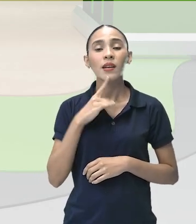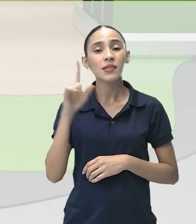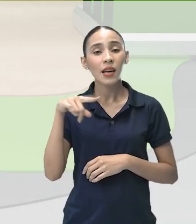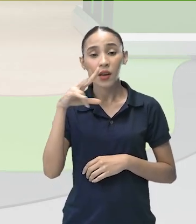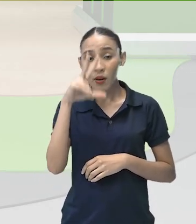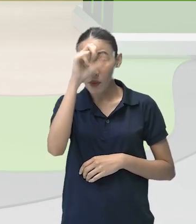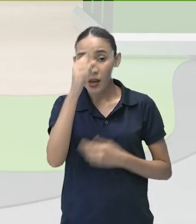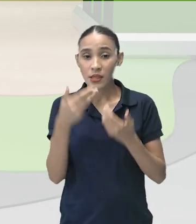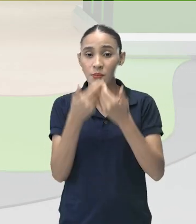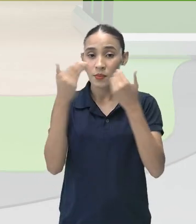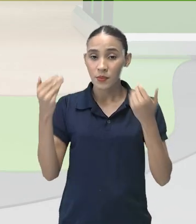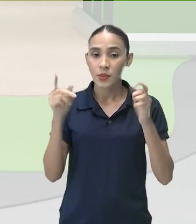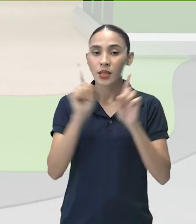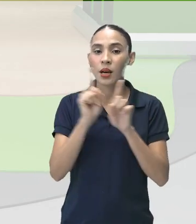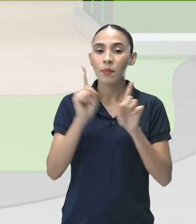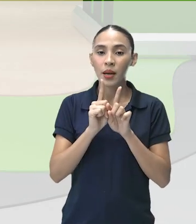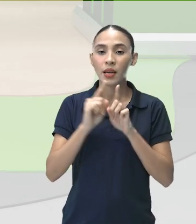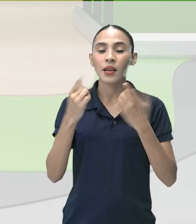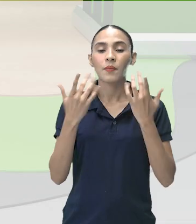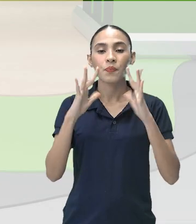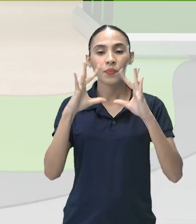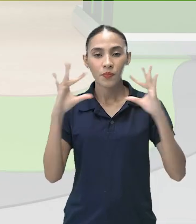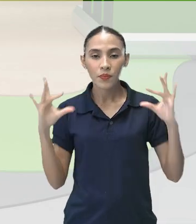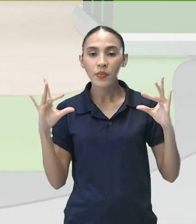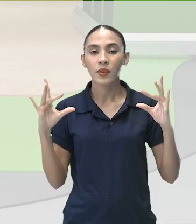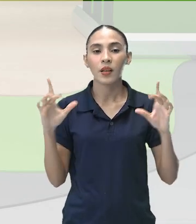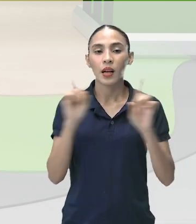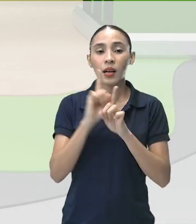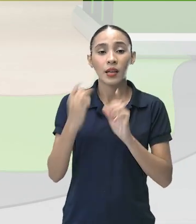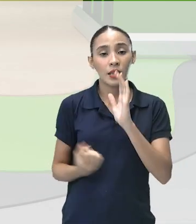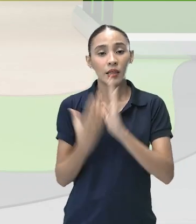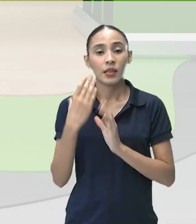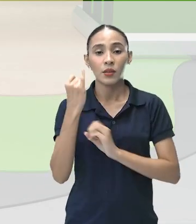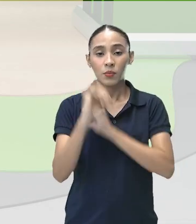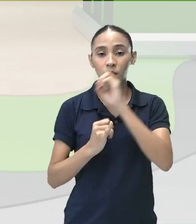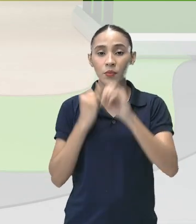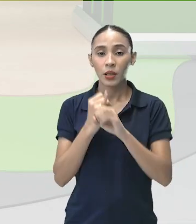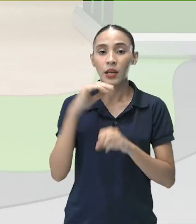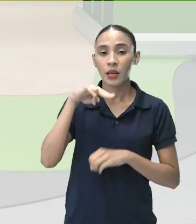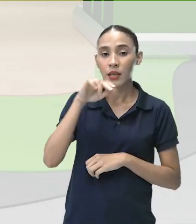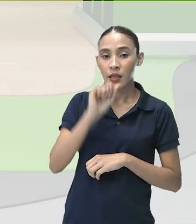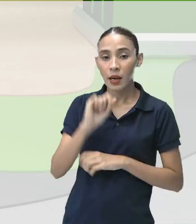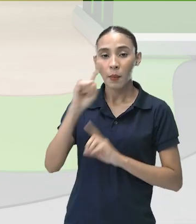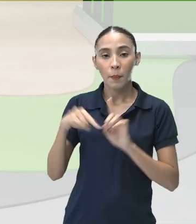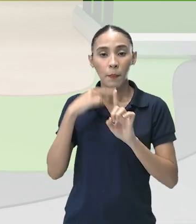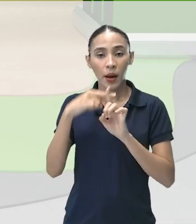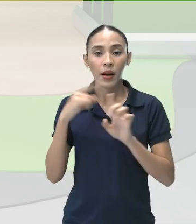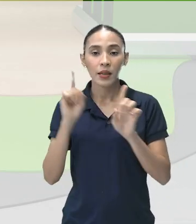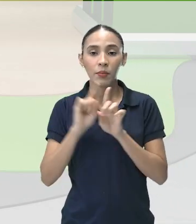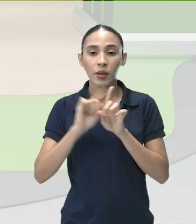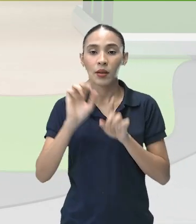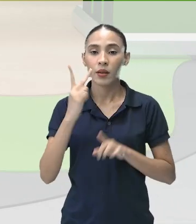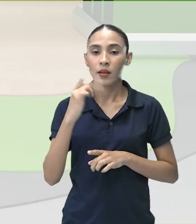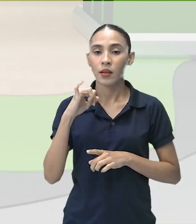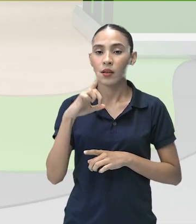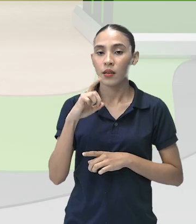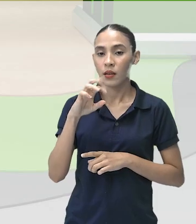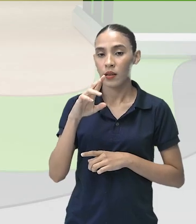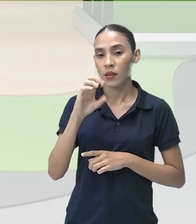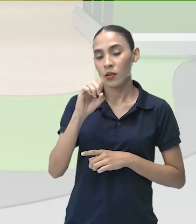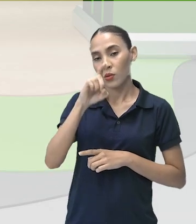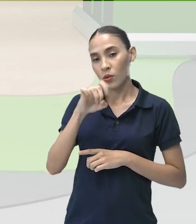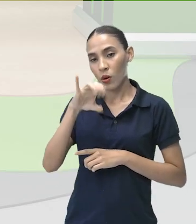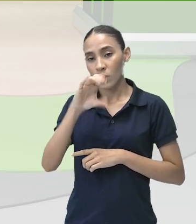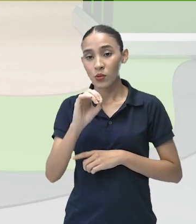base forte que se dissocia completamente em água, formando os íons sódio, que é o Na+, e o hidróxido, que é o